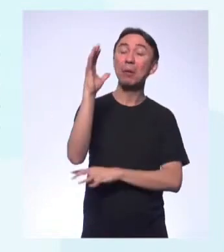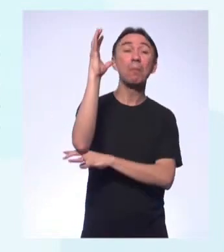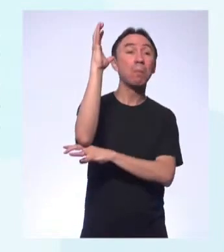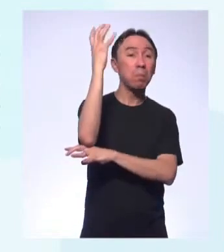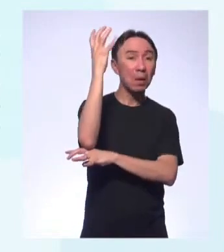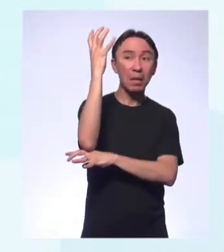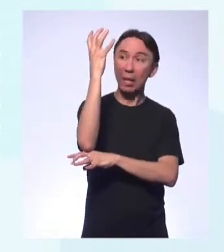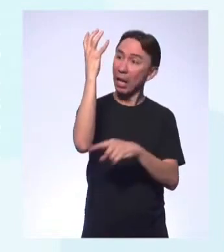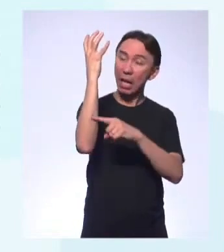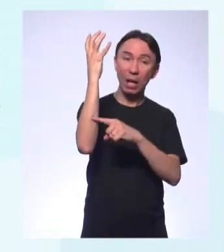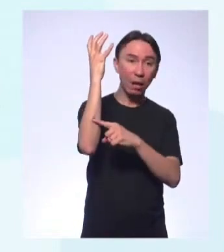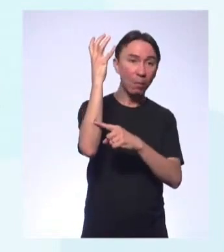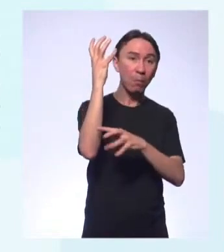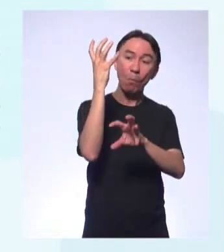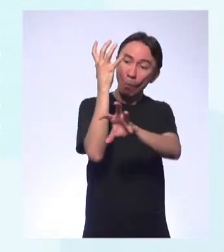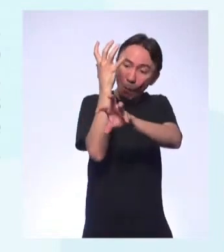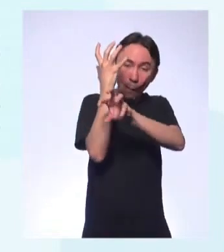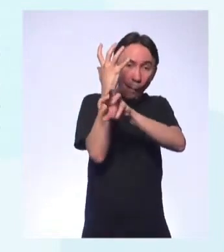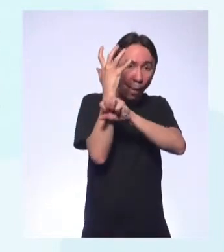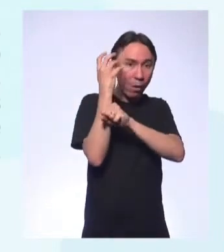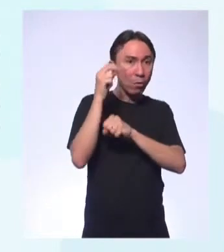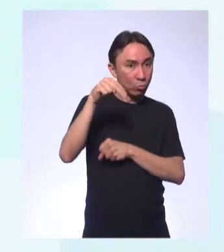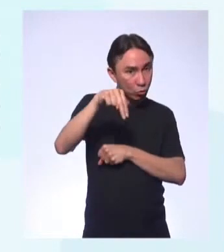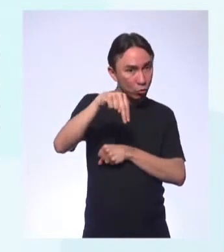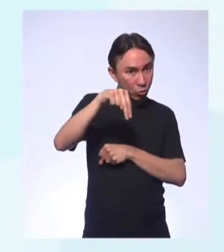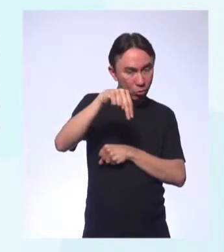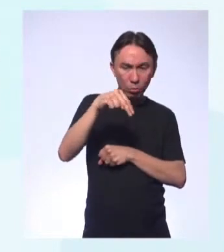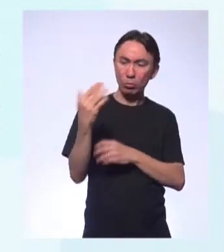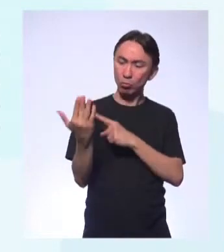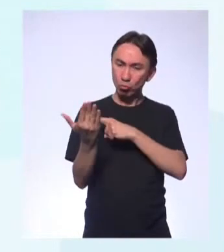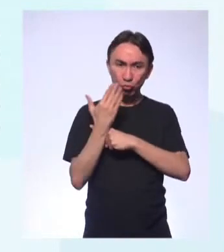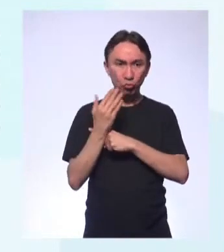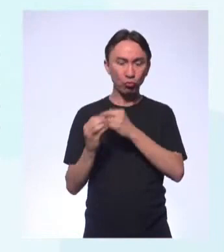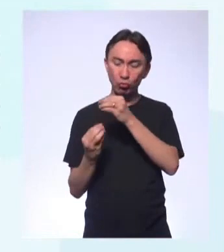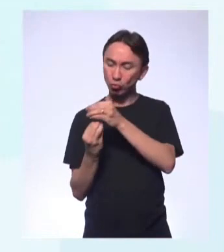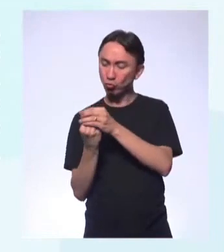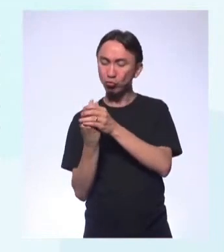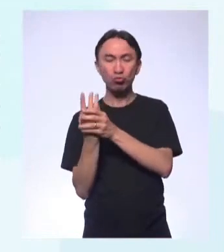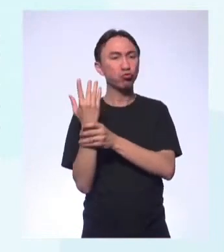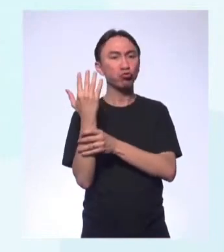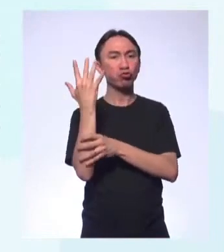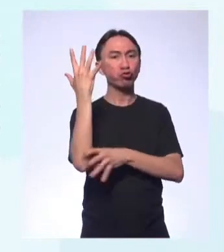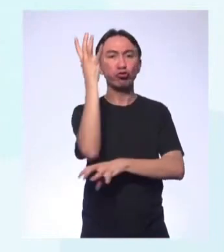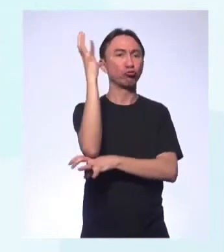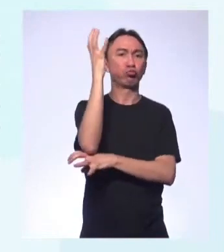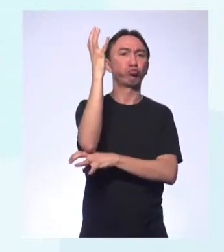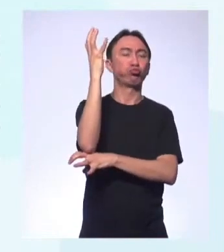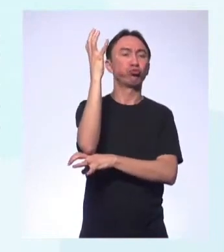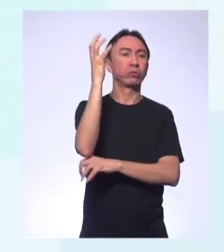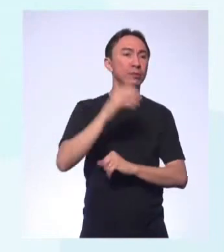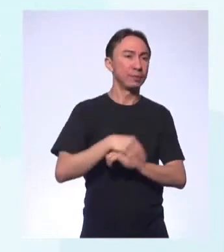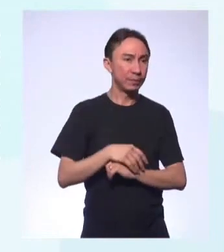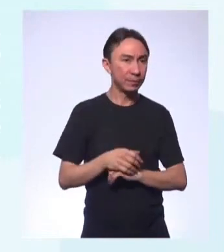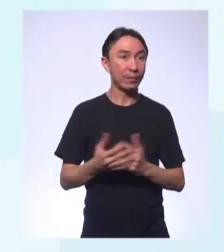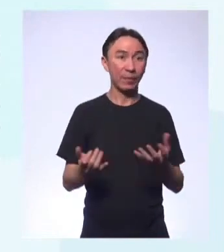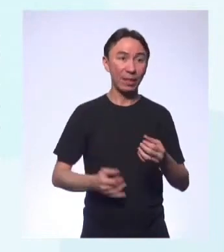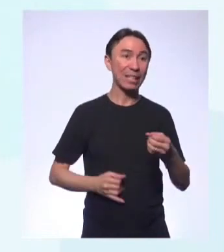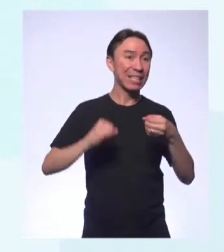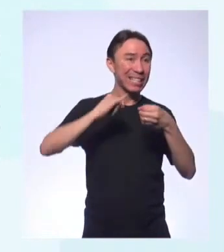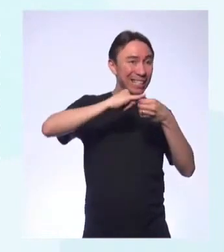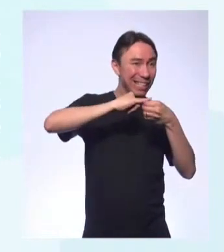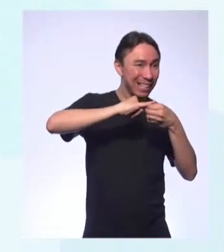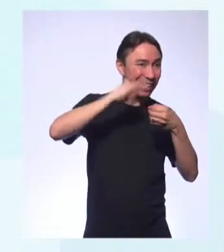o nitrogênio necessário ao seu crescimento, através do nitrato, uma vez que o íon de amônio lhes